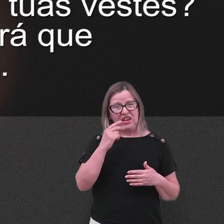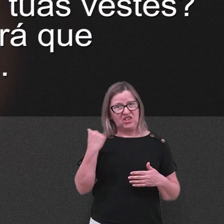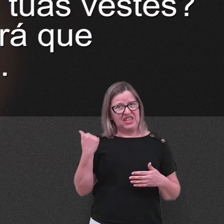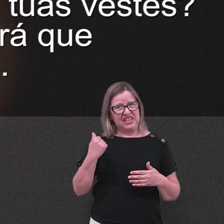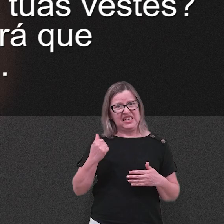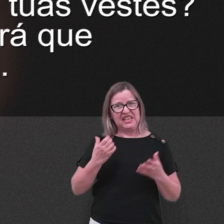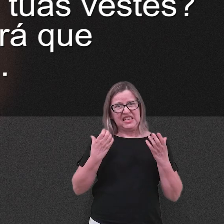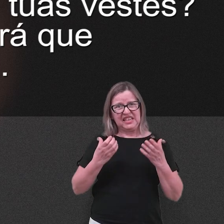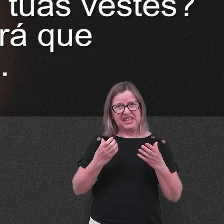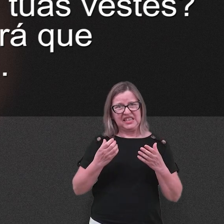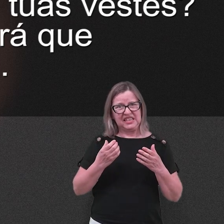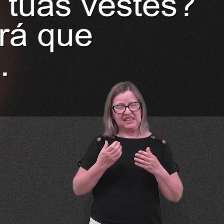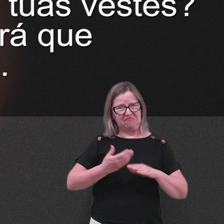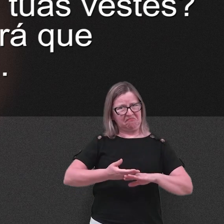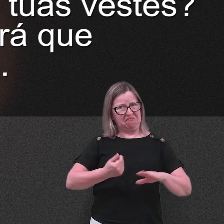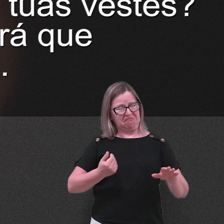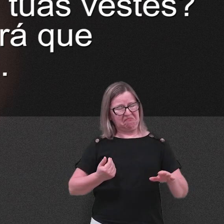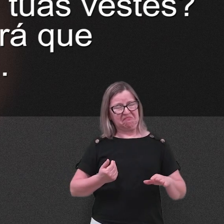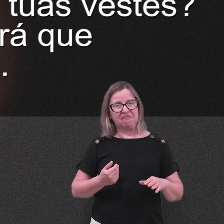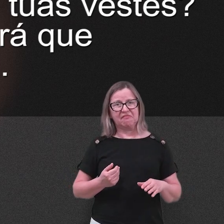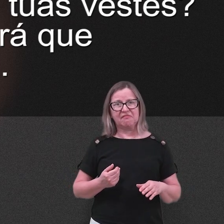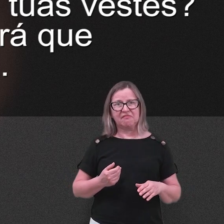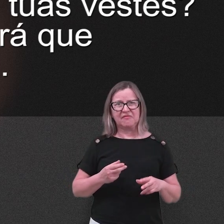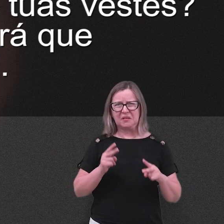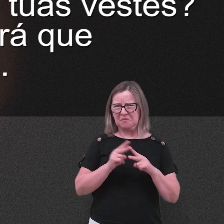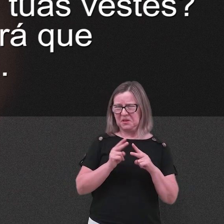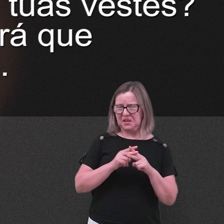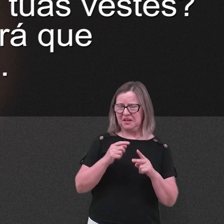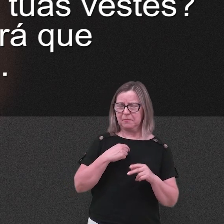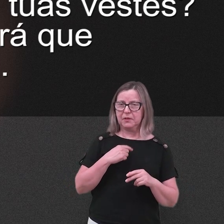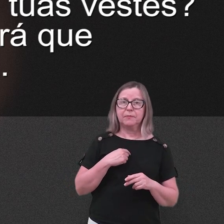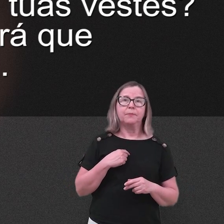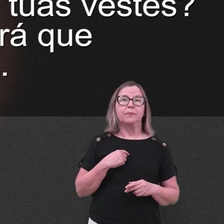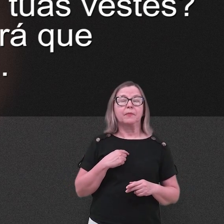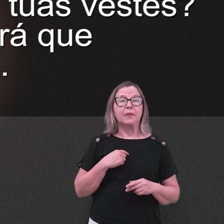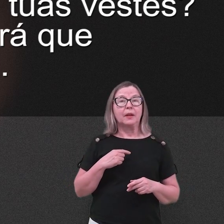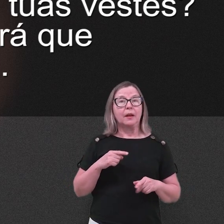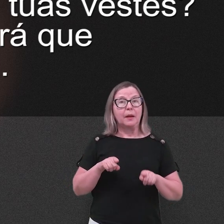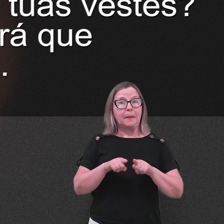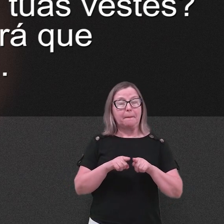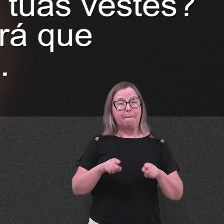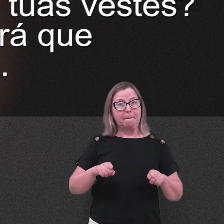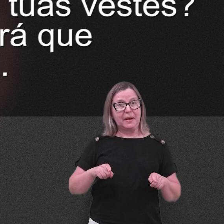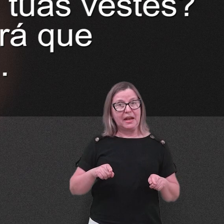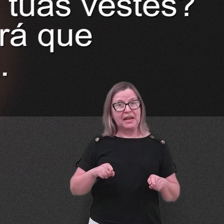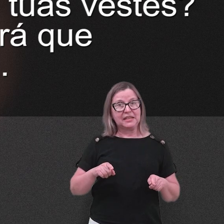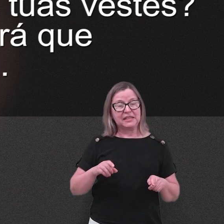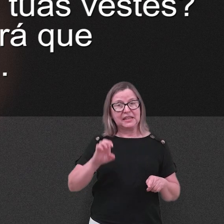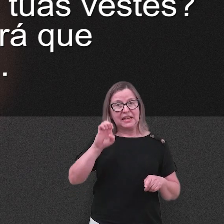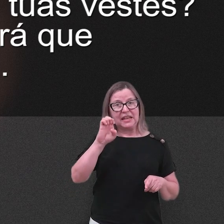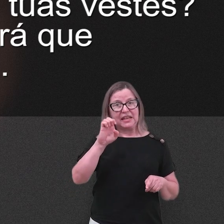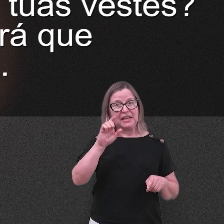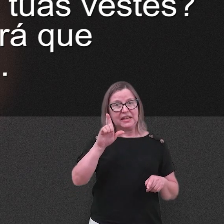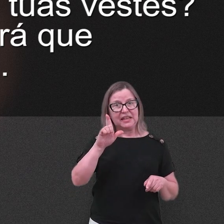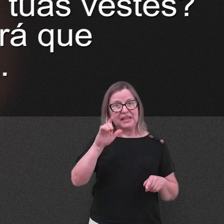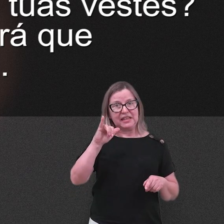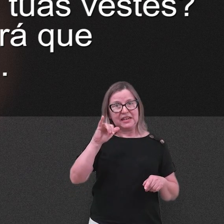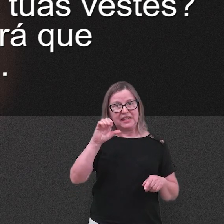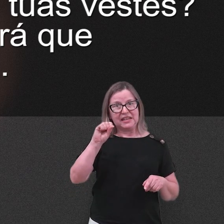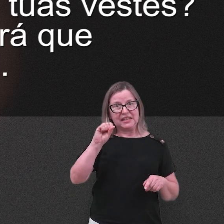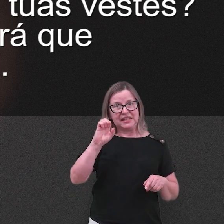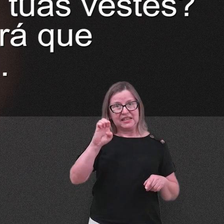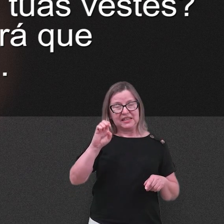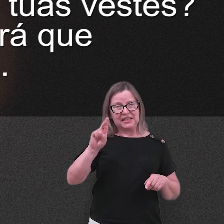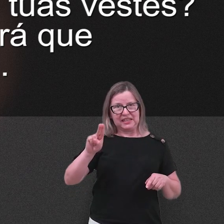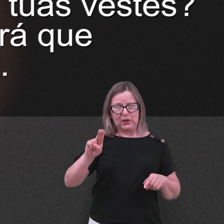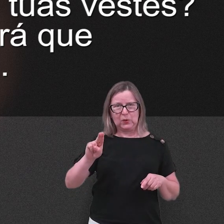porém, Eliseu, homem de Deus, olha essa expressão, ouvindo, porém, Eliseu, homem de Deus, que o rei de Israel